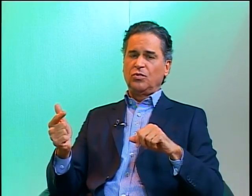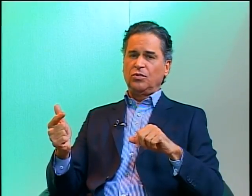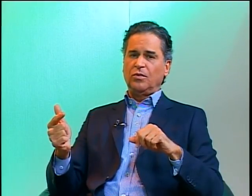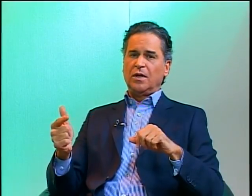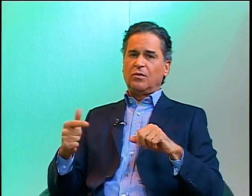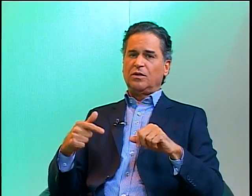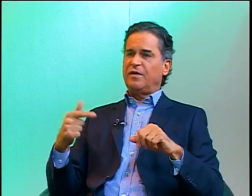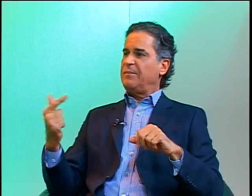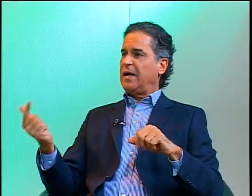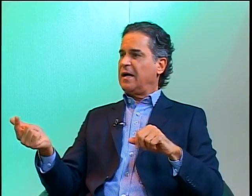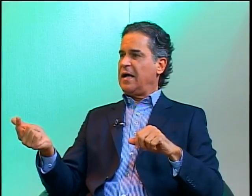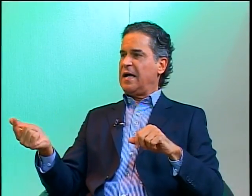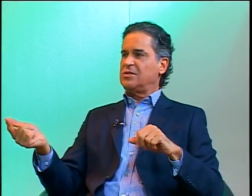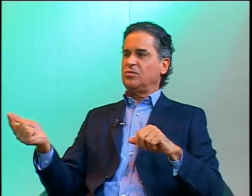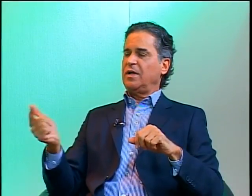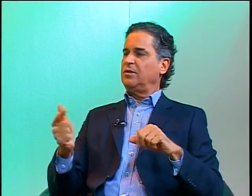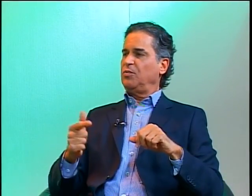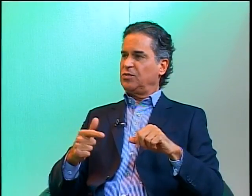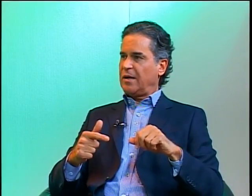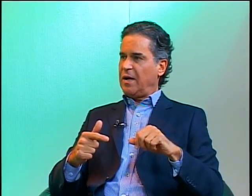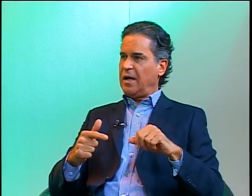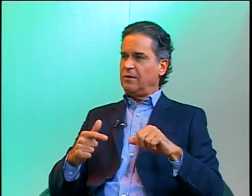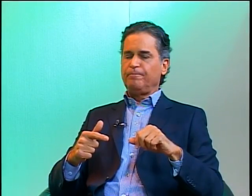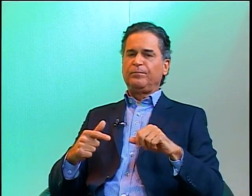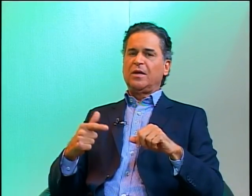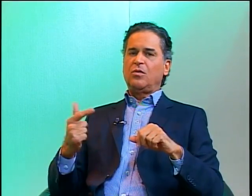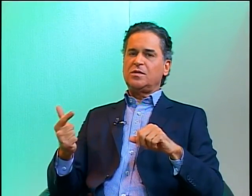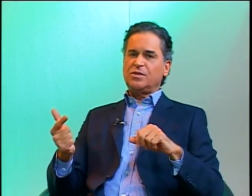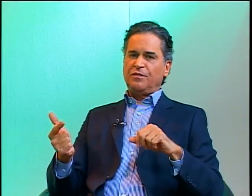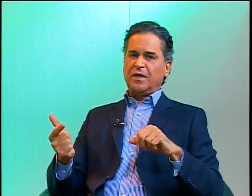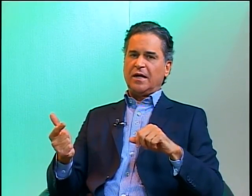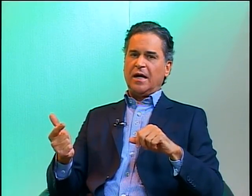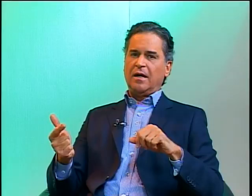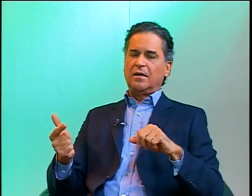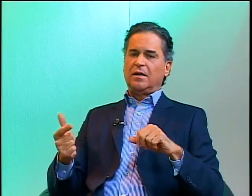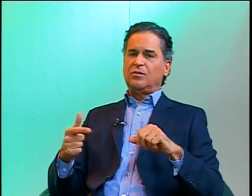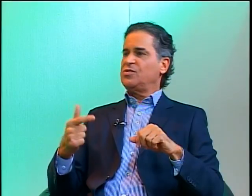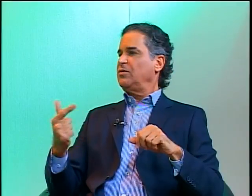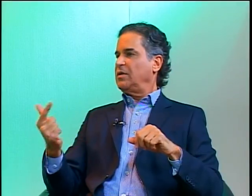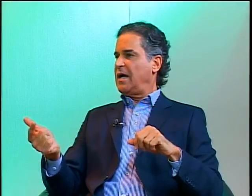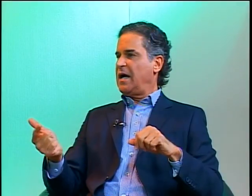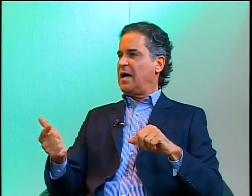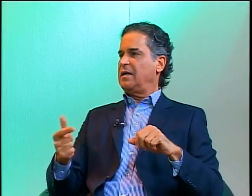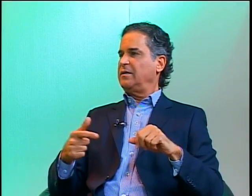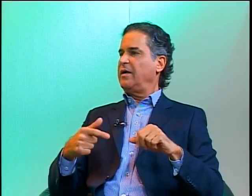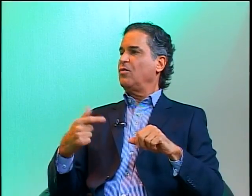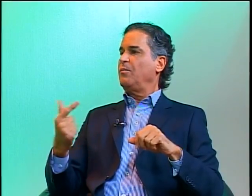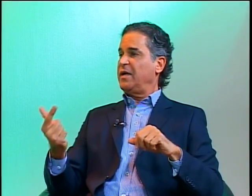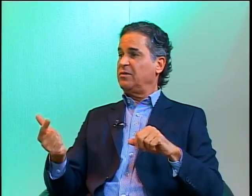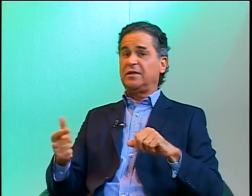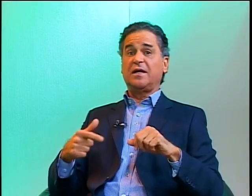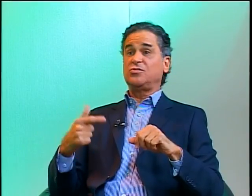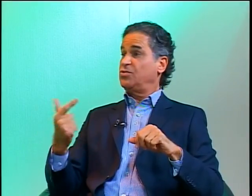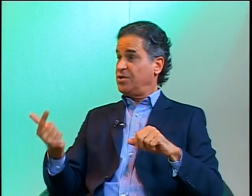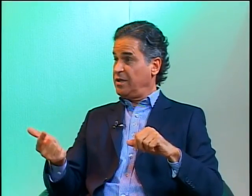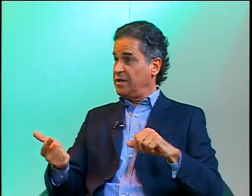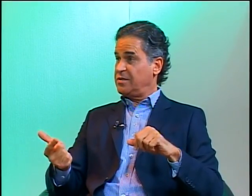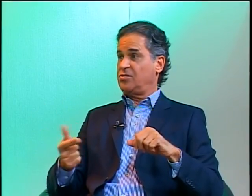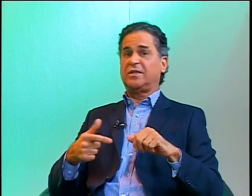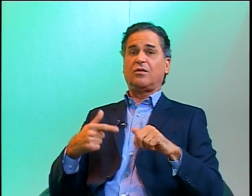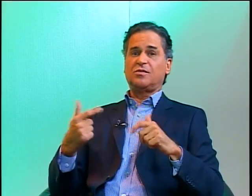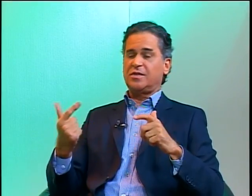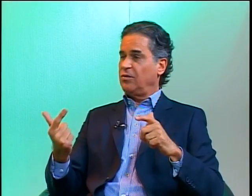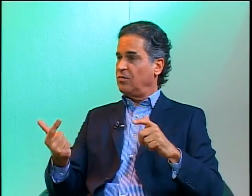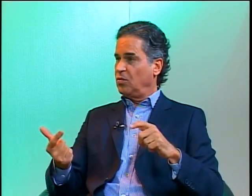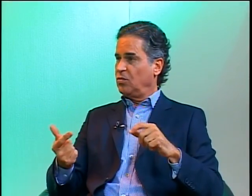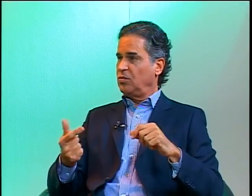todo mundo, quando vai para casa ou está indo para o trabalho, gosta de ficar no celular, né, acompanhando até as notícias, o